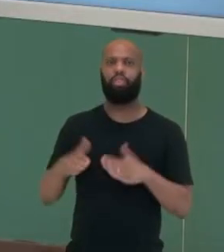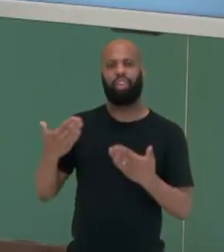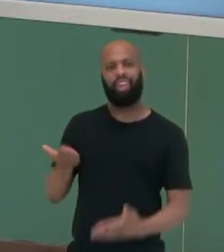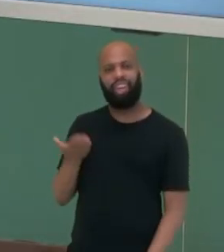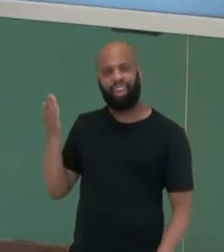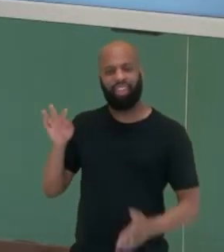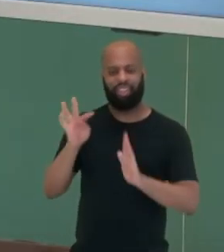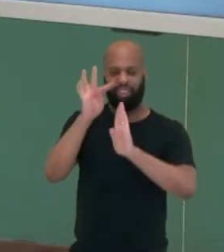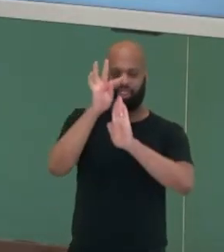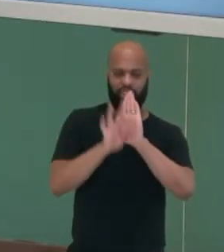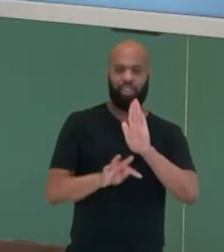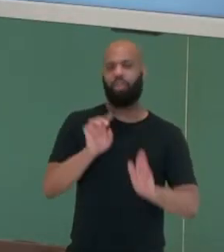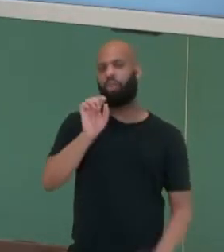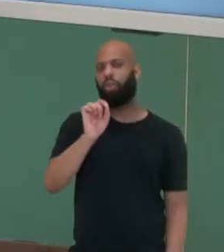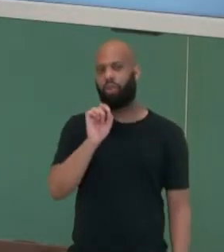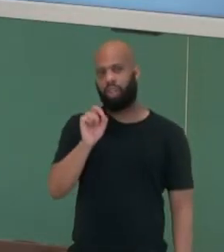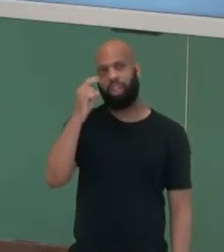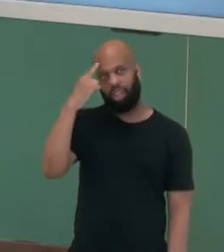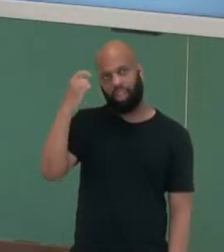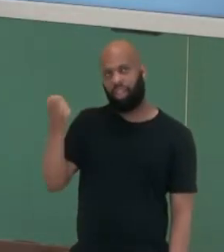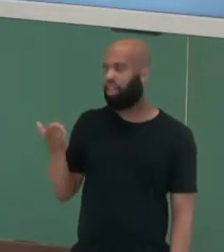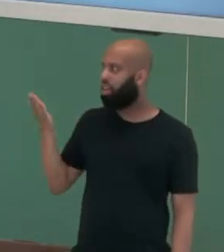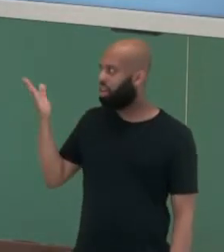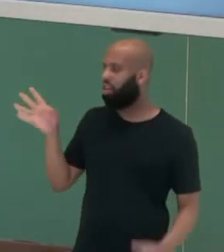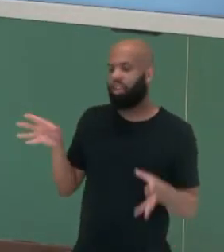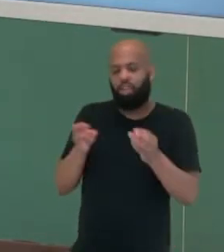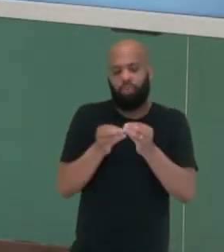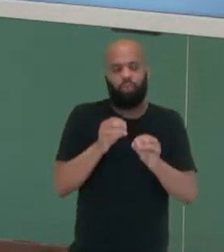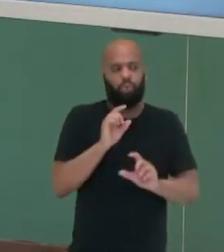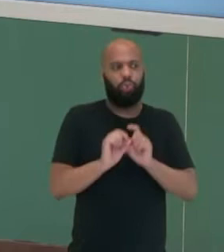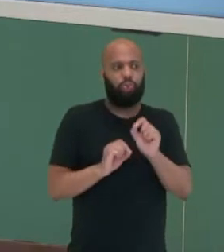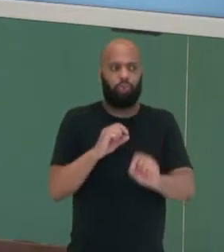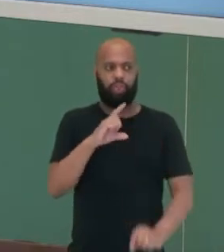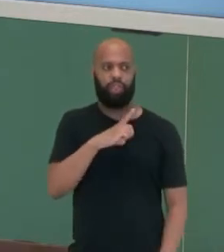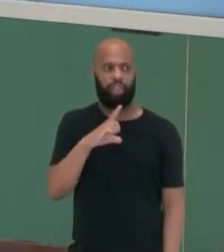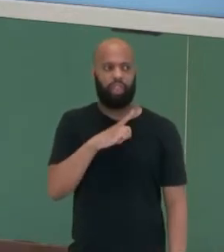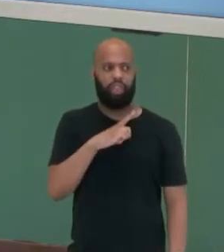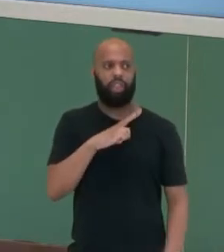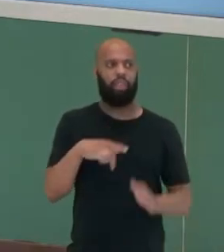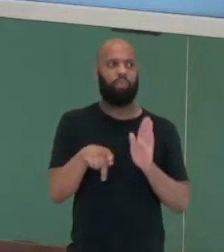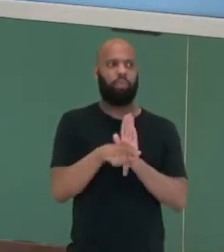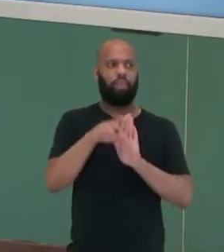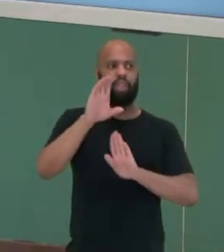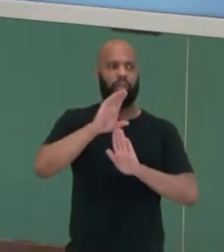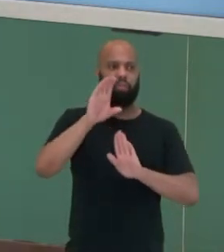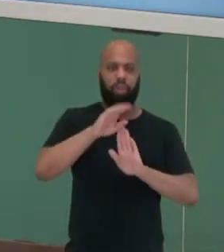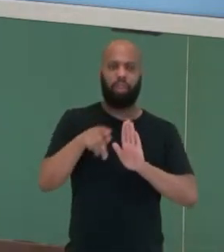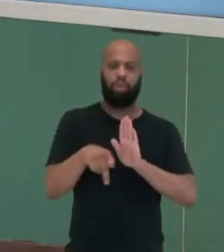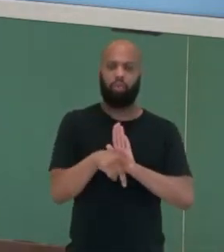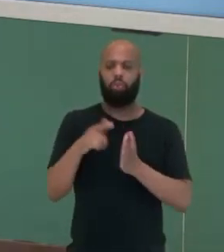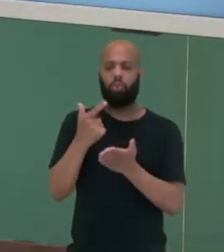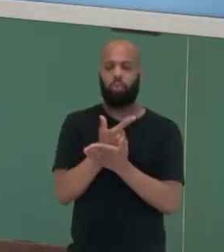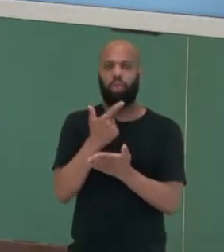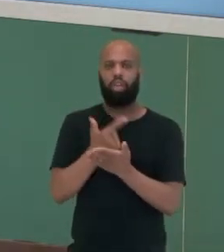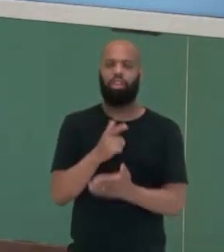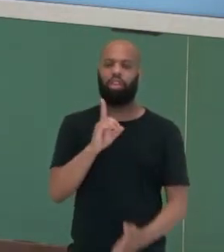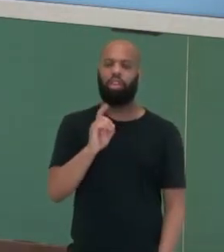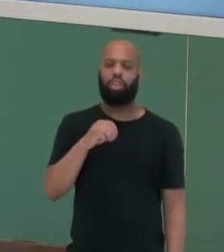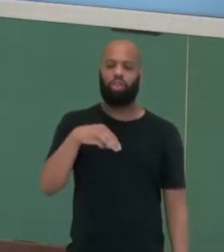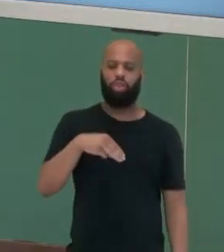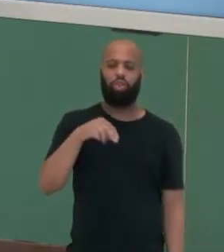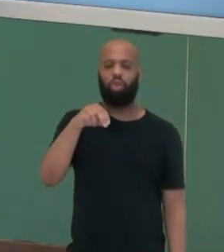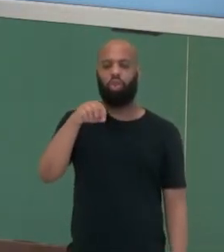Esse trecho aqui, essa ideia que está falando, esse resumo de um capítulo de Dom Quixote, ele conta a história